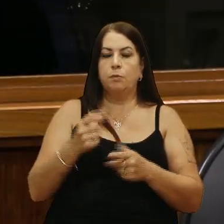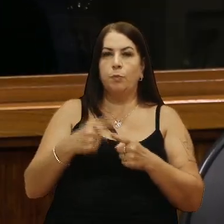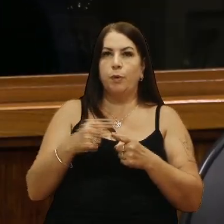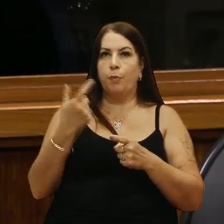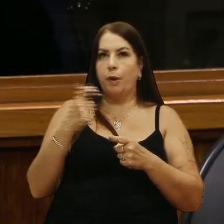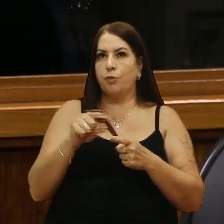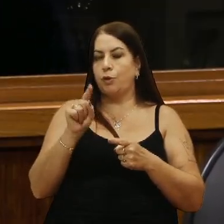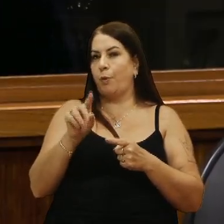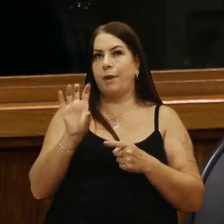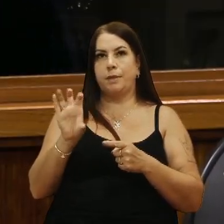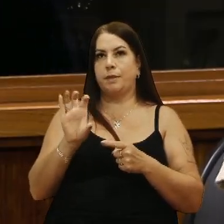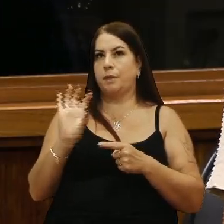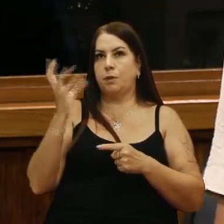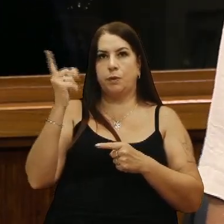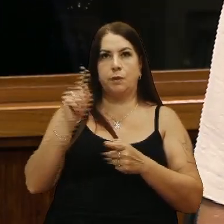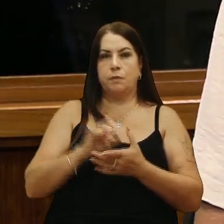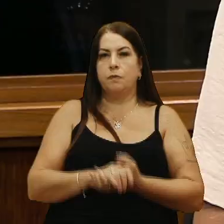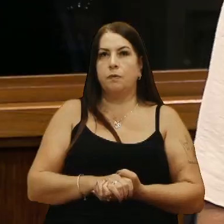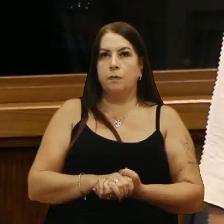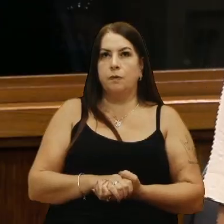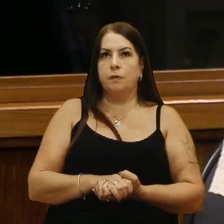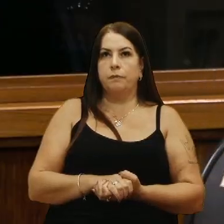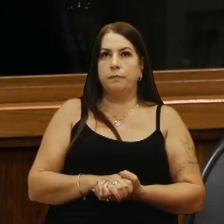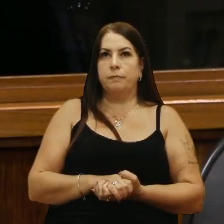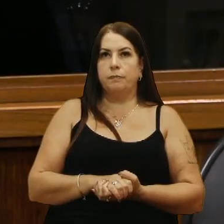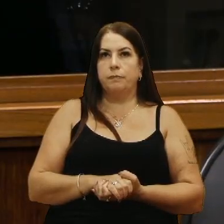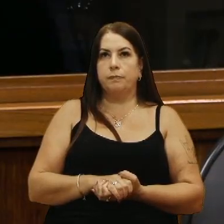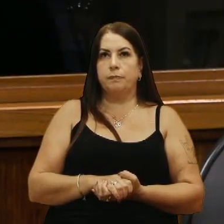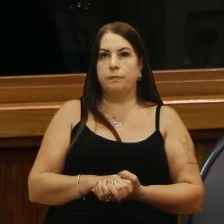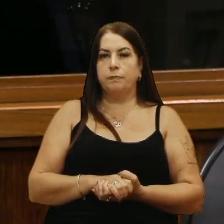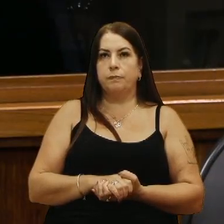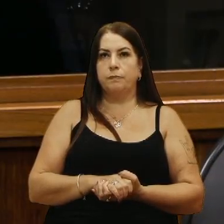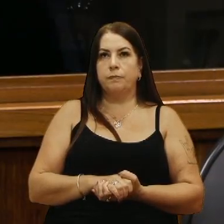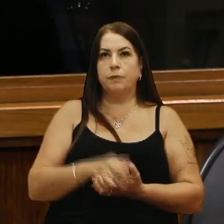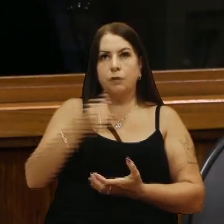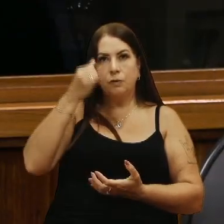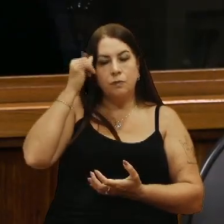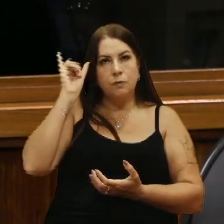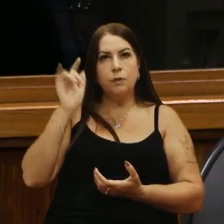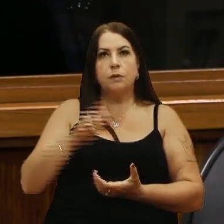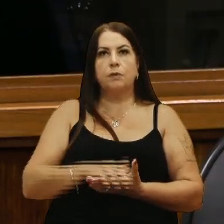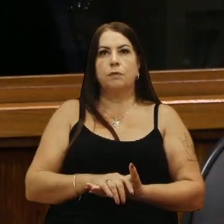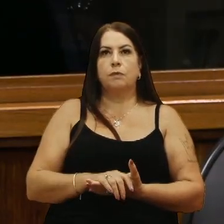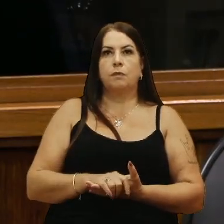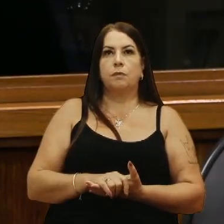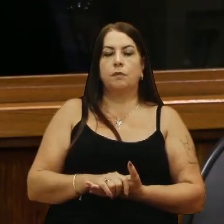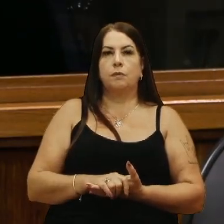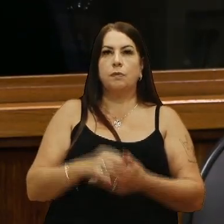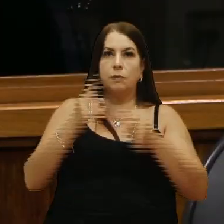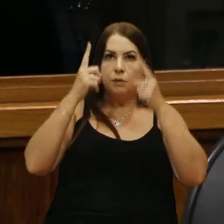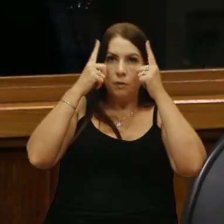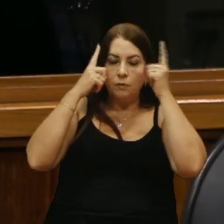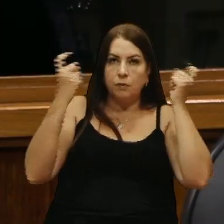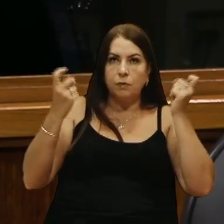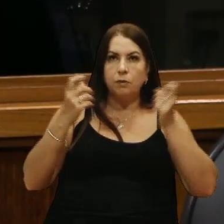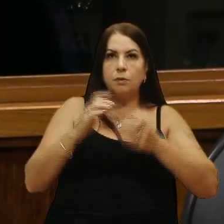não é assim que se resolve a questão da prevenção ou da violência.